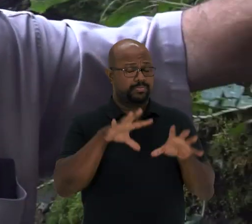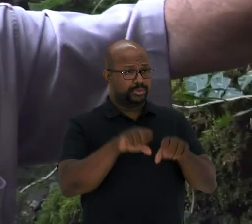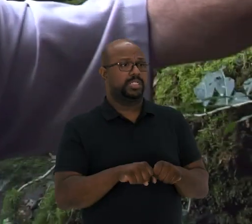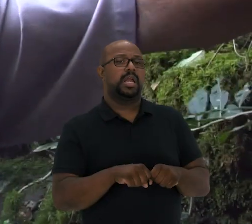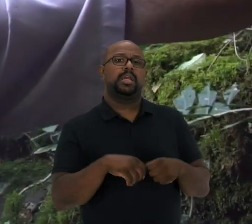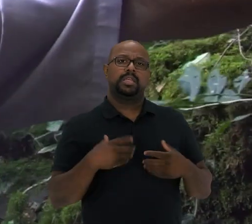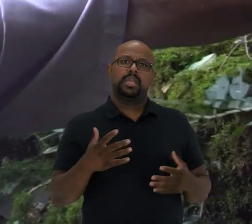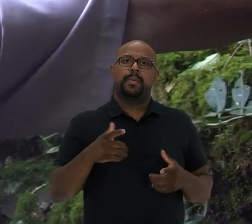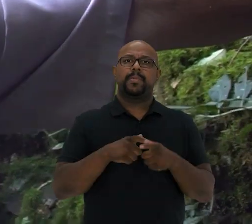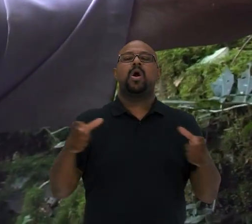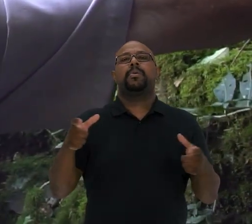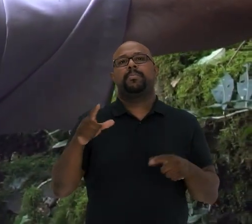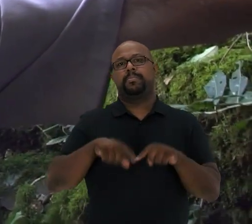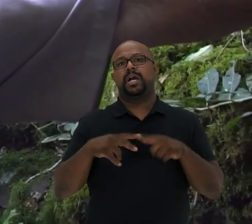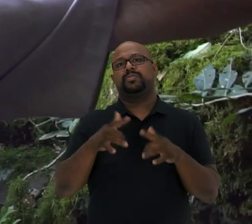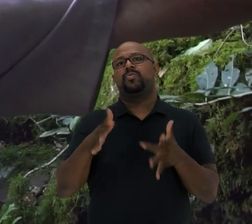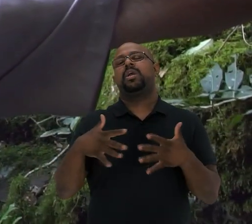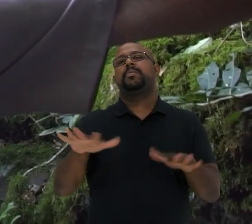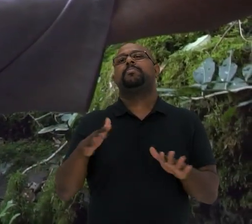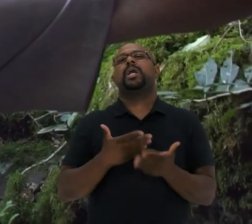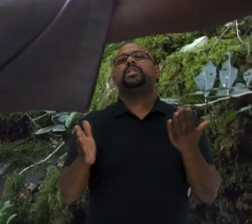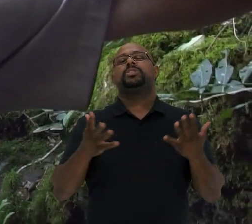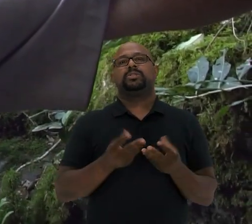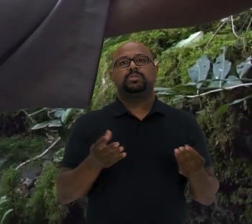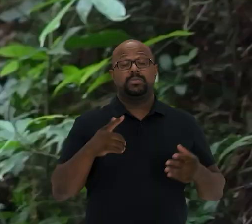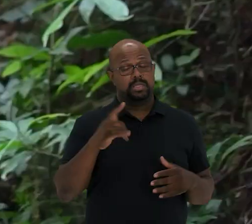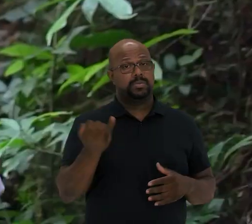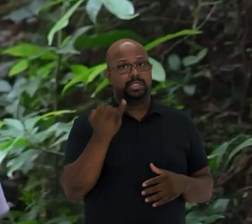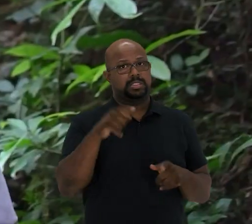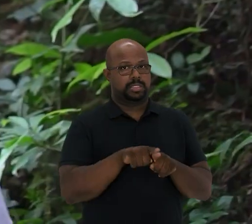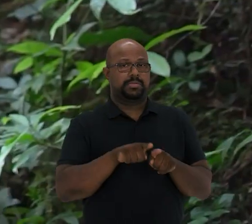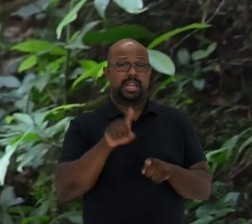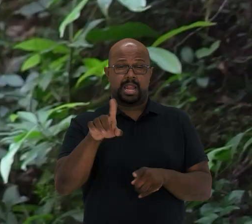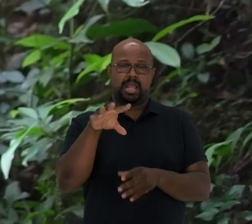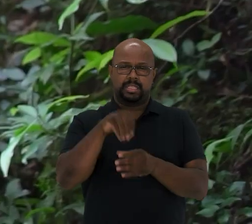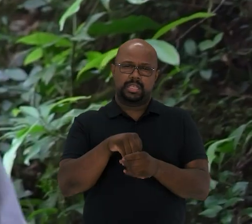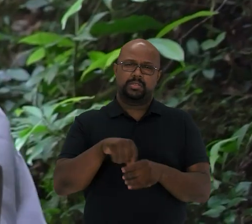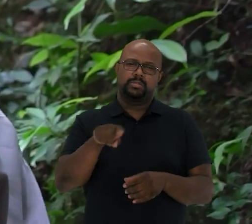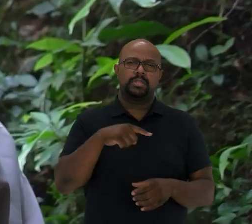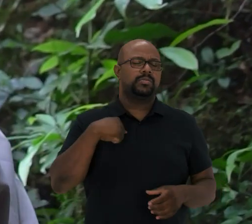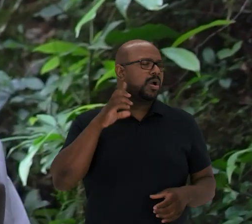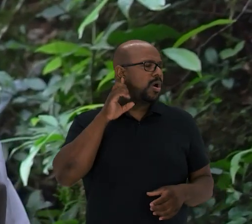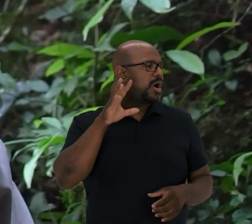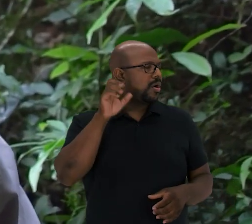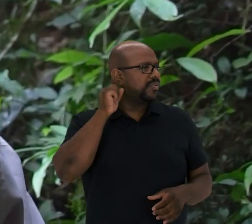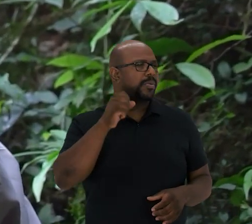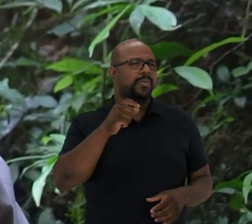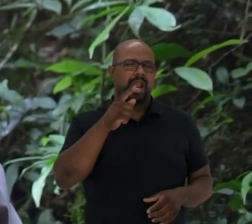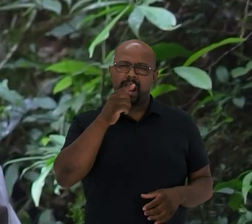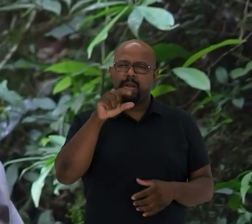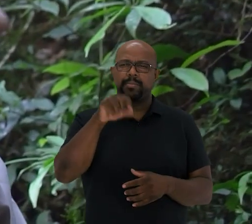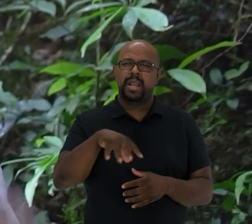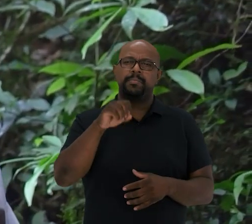buscar. E a maior parte ficou aí perdido, né? Uma coisa importante também, lá dentro, a gente ouviu um barulho de água